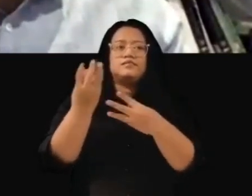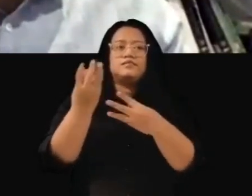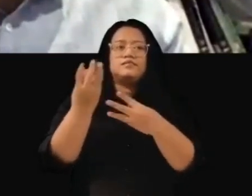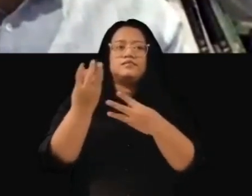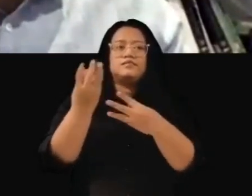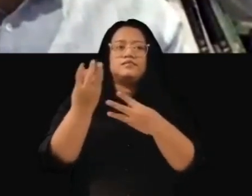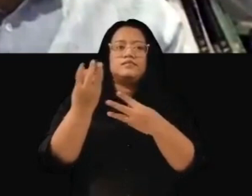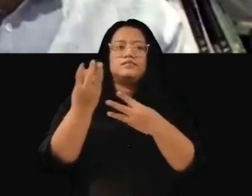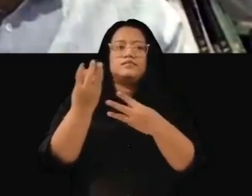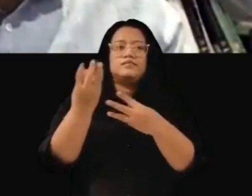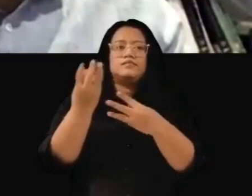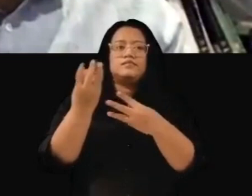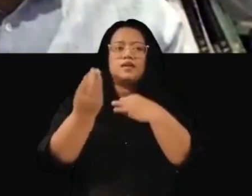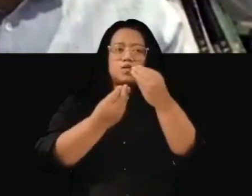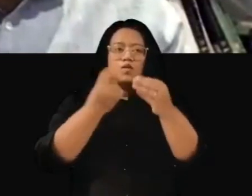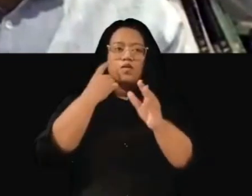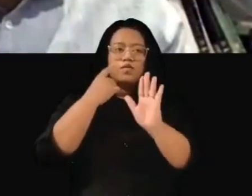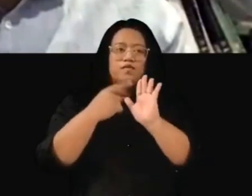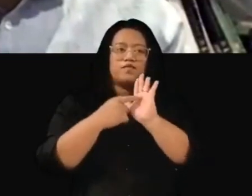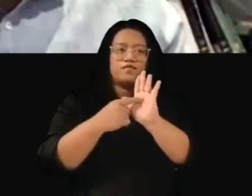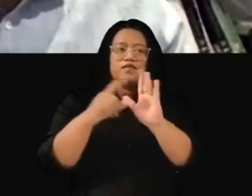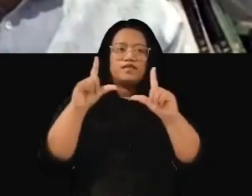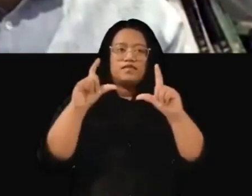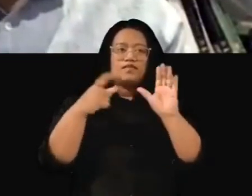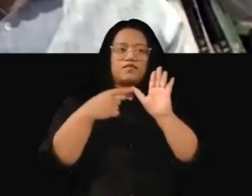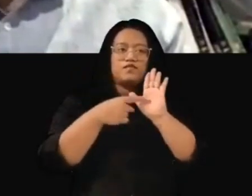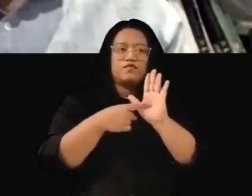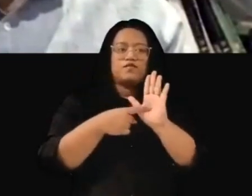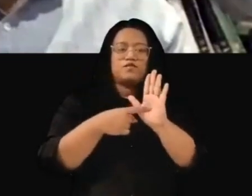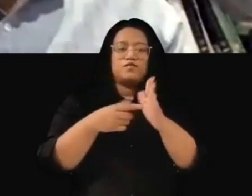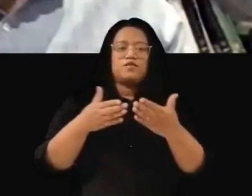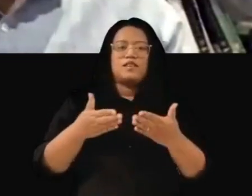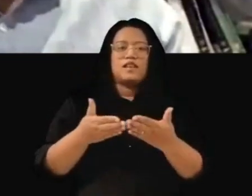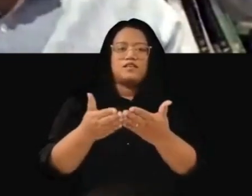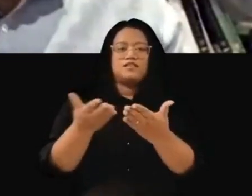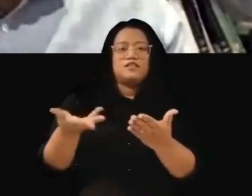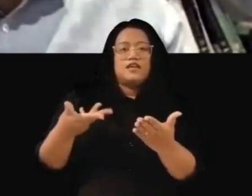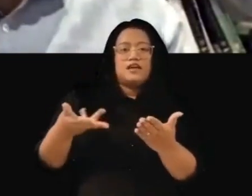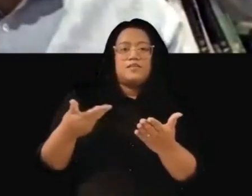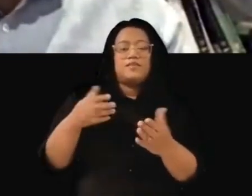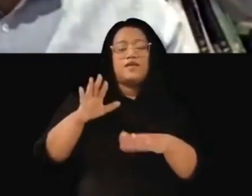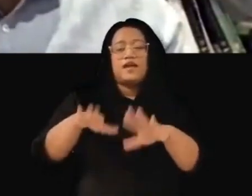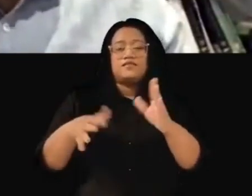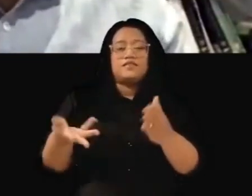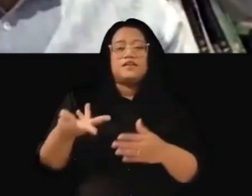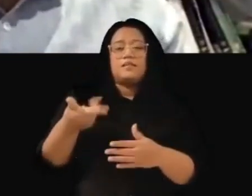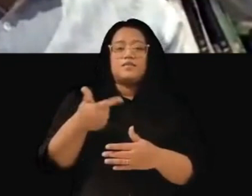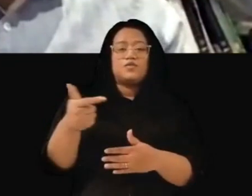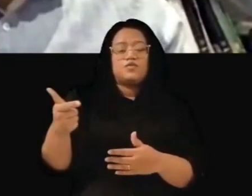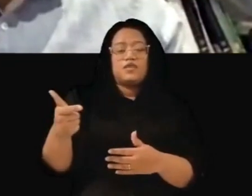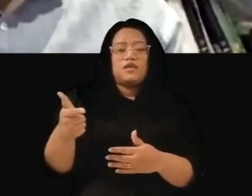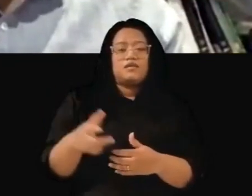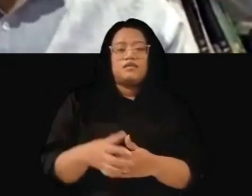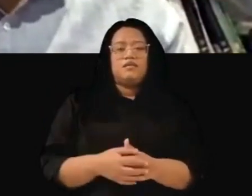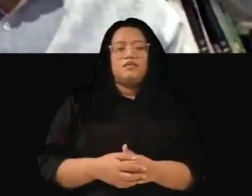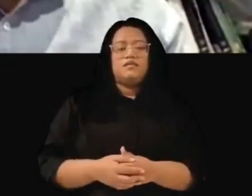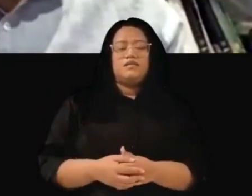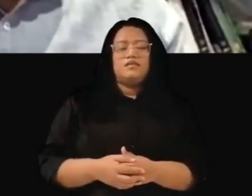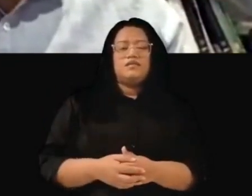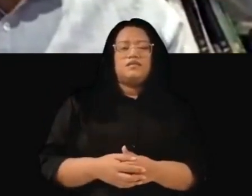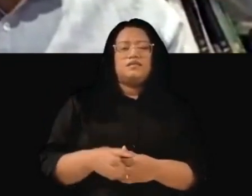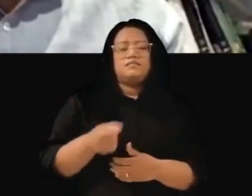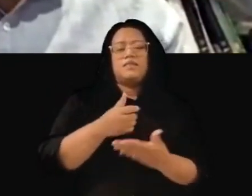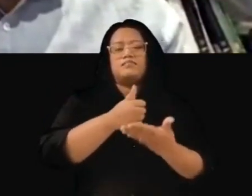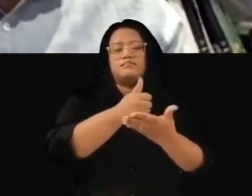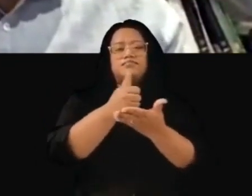Na esquerda, a imagem retorna ao slide anterior. Uma lancha rápida já seria muito bom, mas eles não dispõem de uma lancha rápida, né, para se deslocar, por